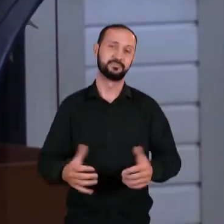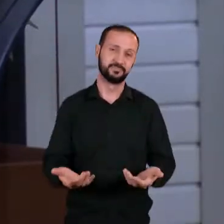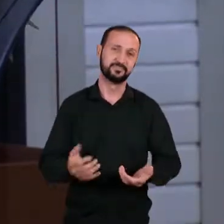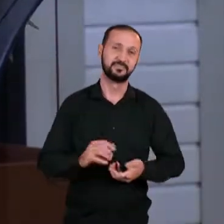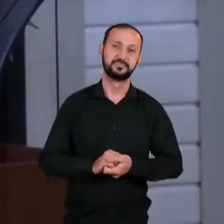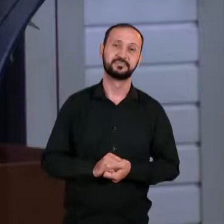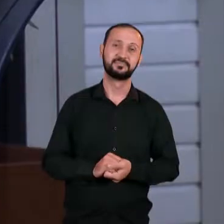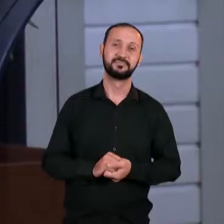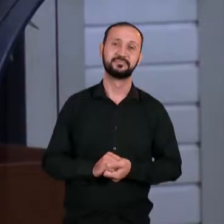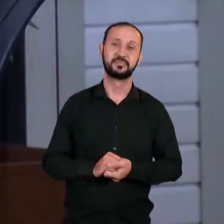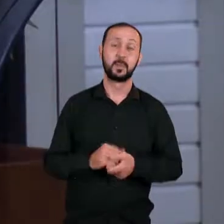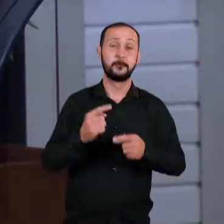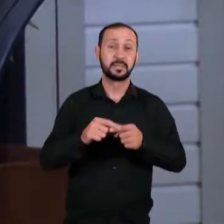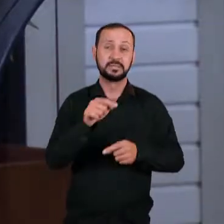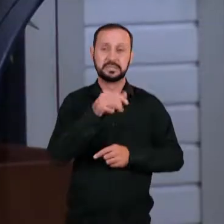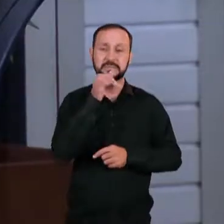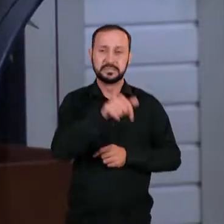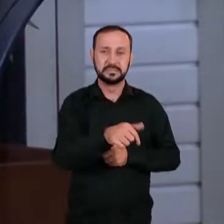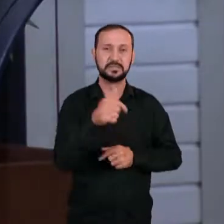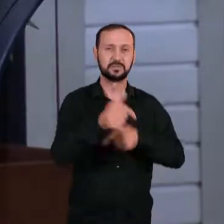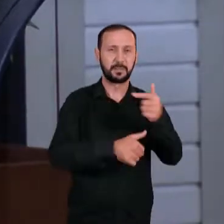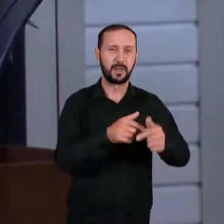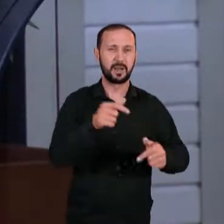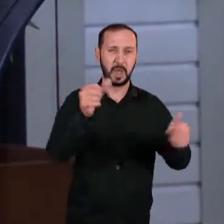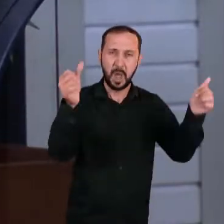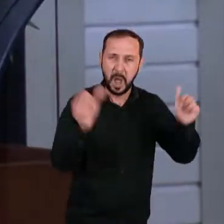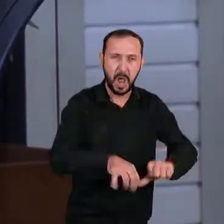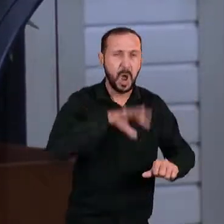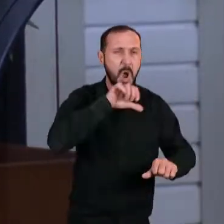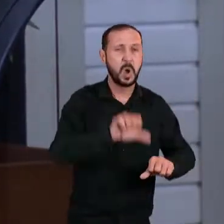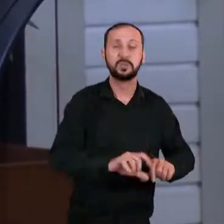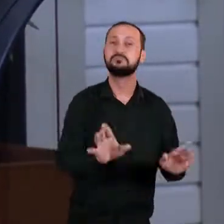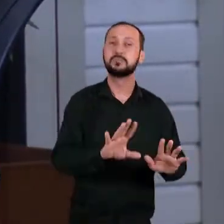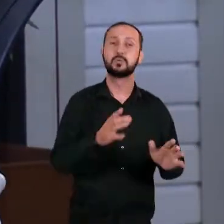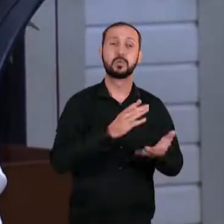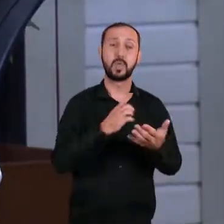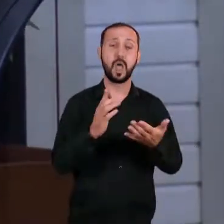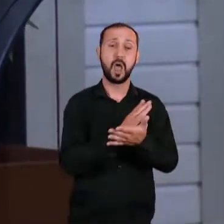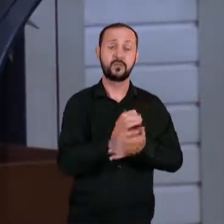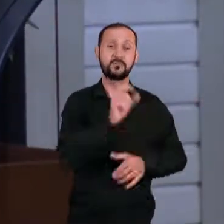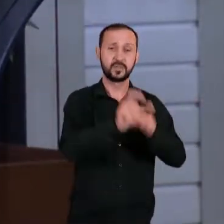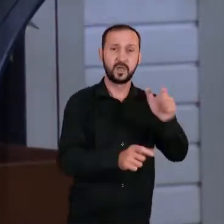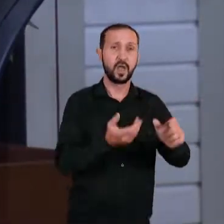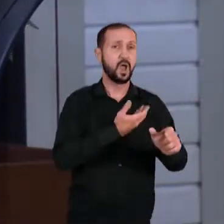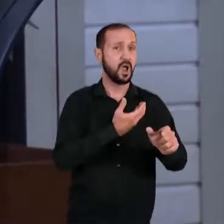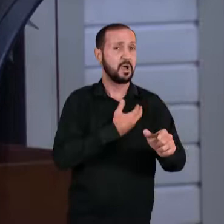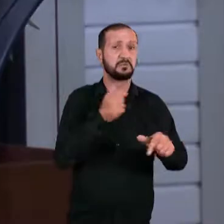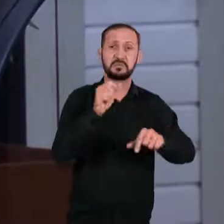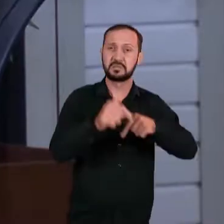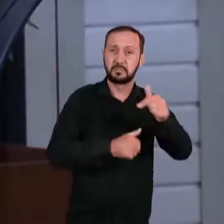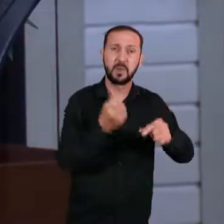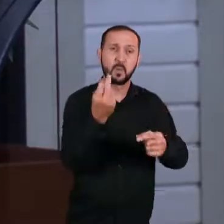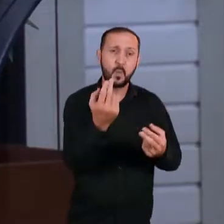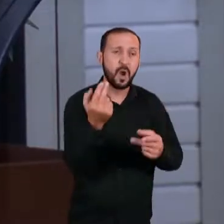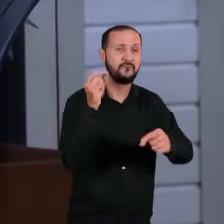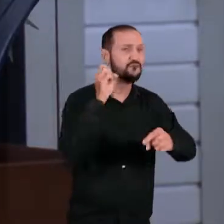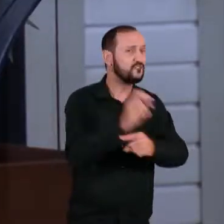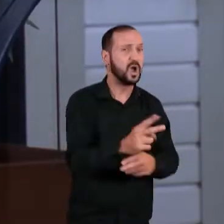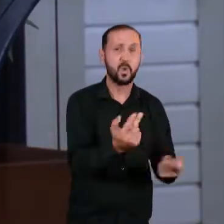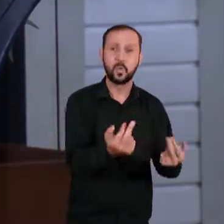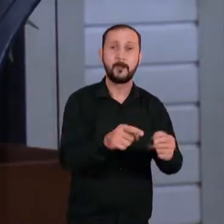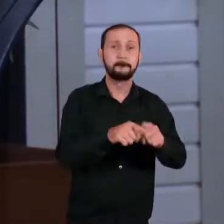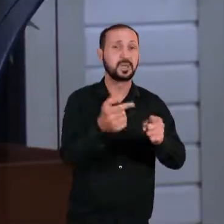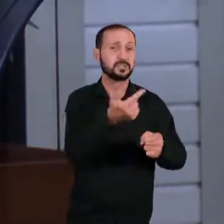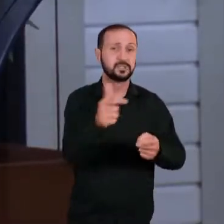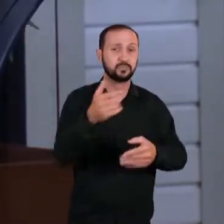Quer dizer que o trabalho necessariamente é ruim? Não. Pode ser que ele tenha vários colegas de trabalho com a mesma função, a mesma ocupação, que não desenvolveram um